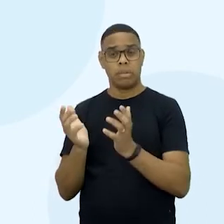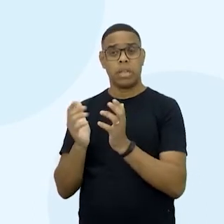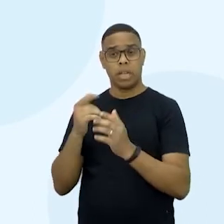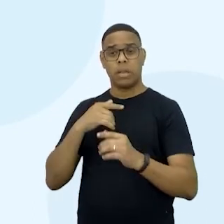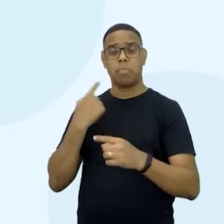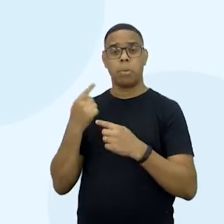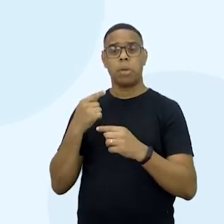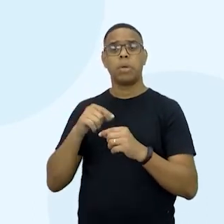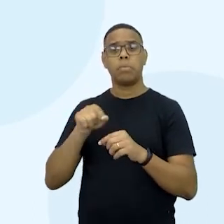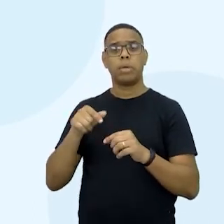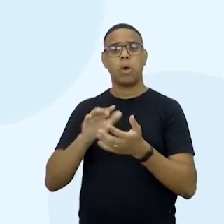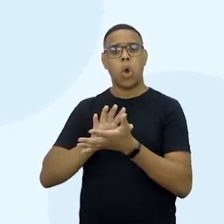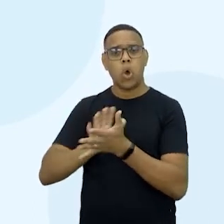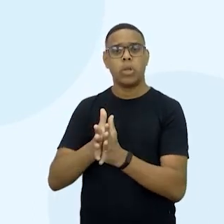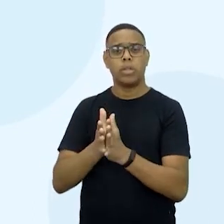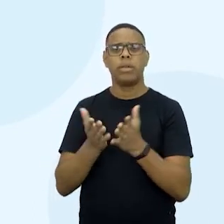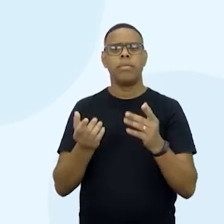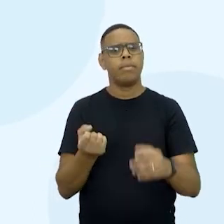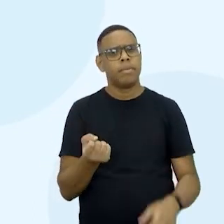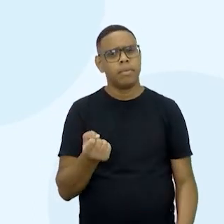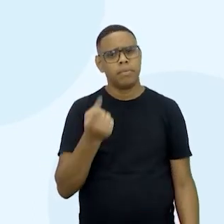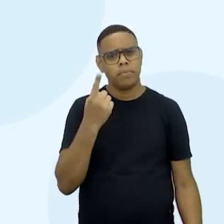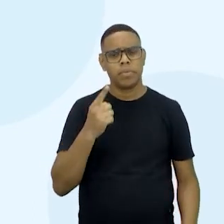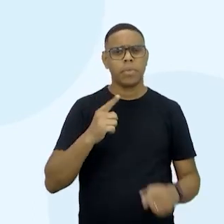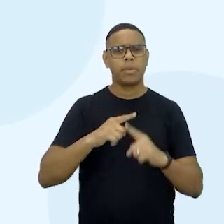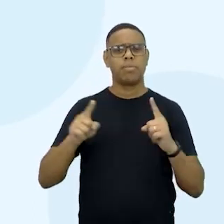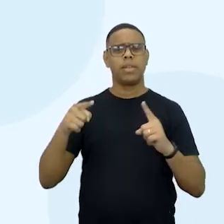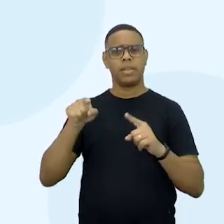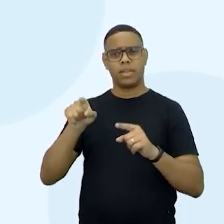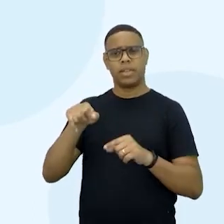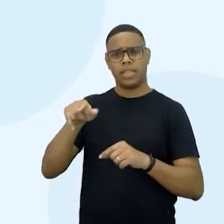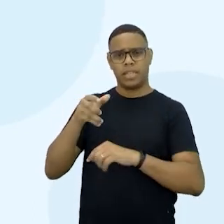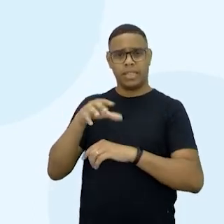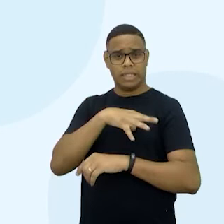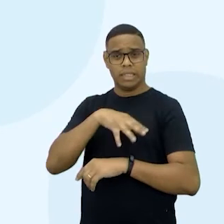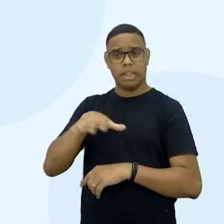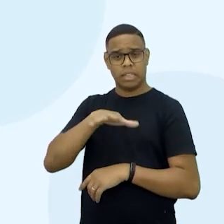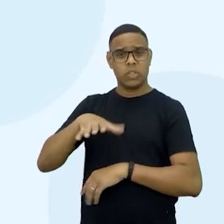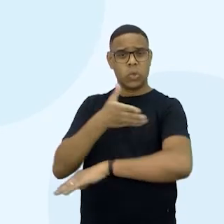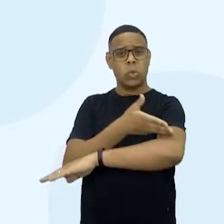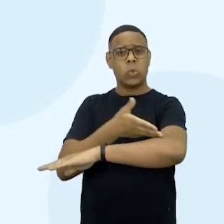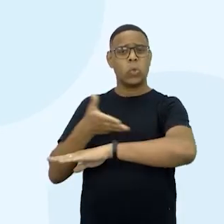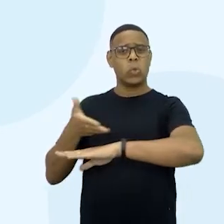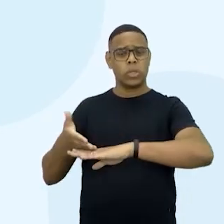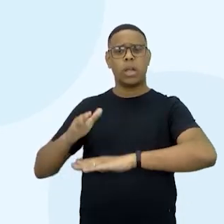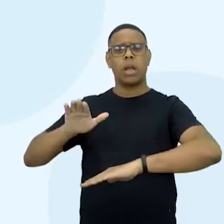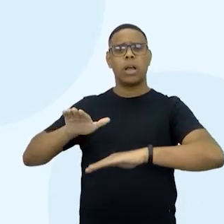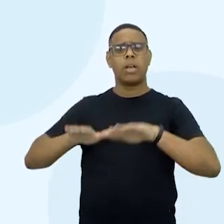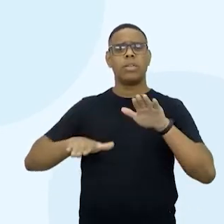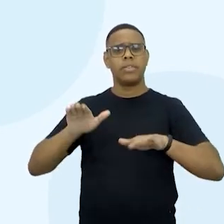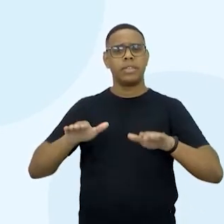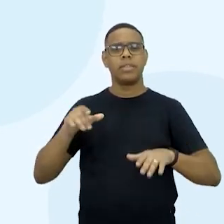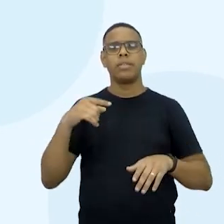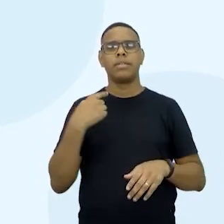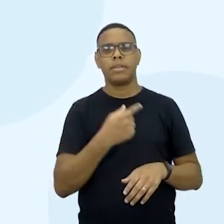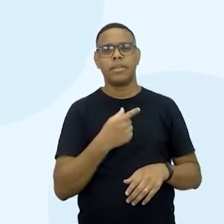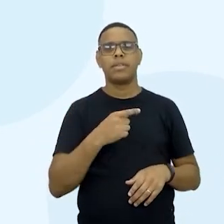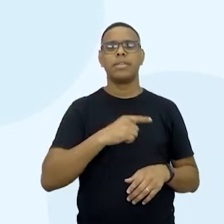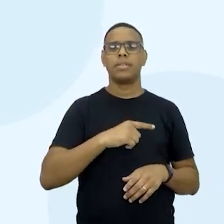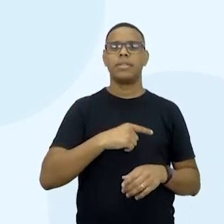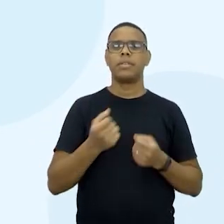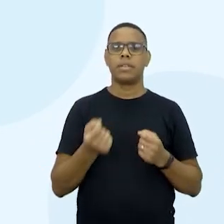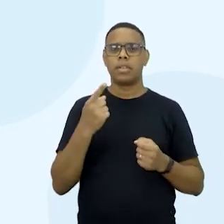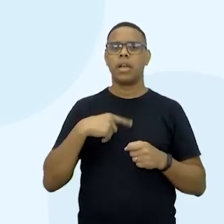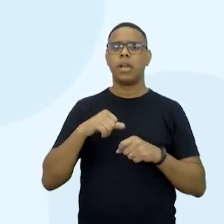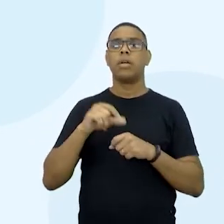coisa mais engraçada é que justamente como essas práticas antimicrobianas muitas vezes a gente passa a